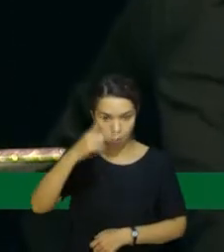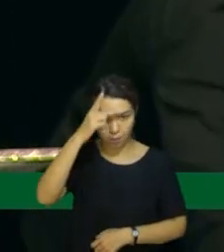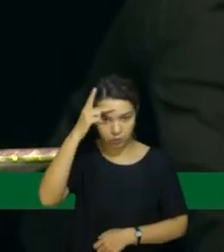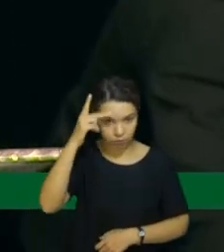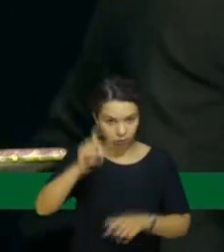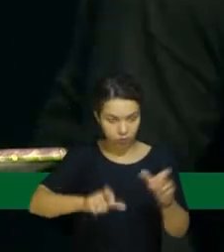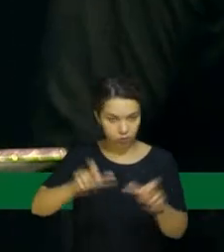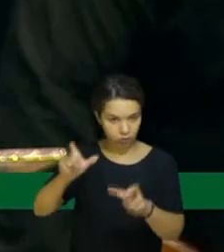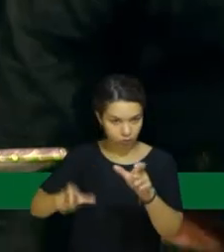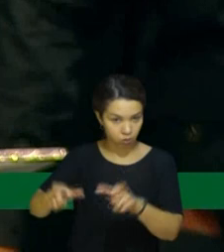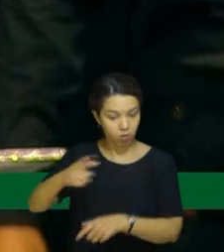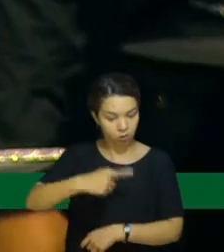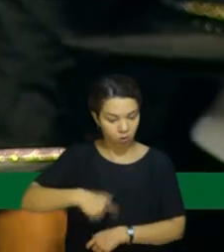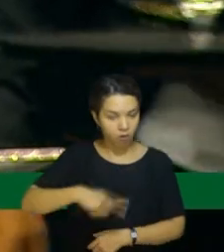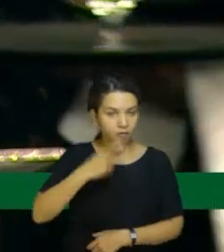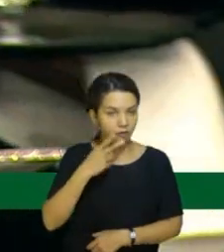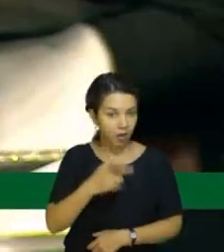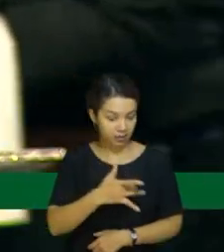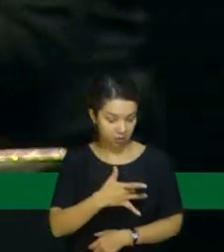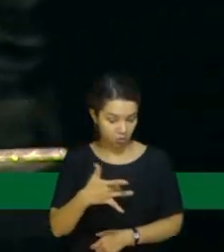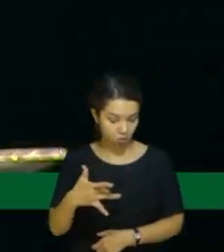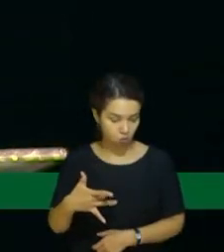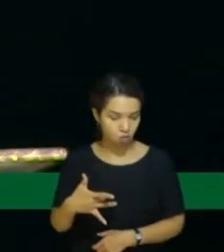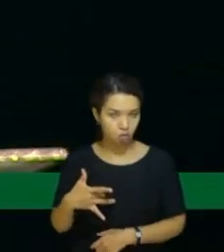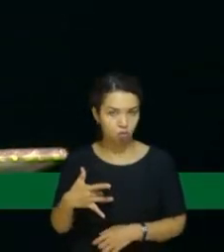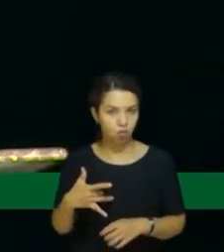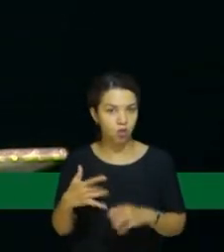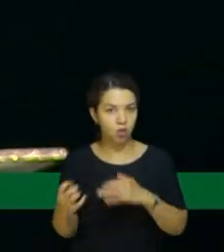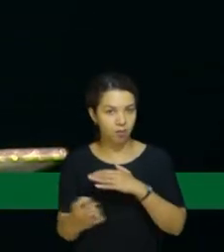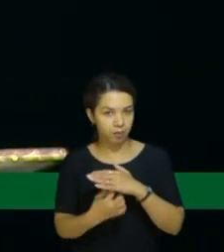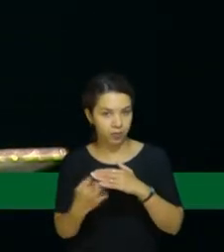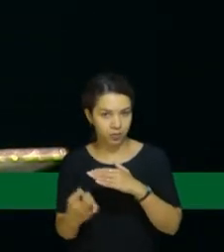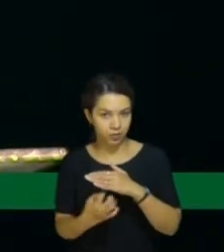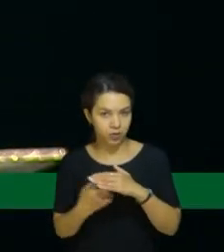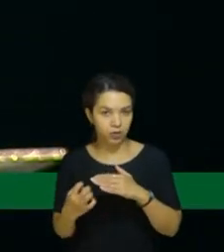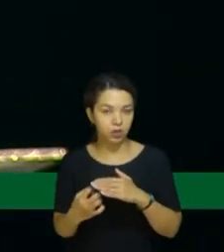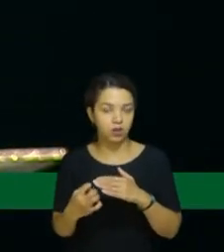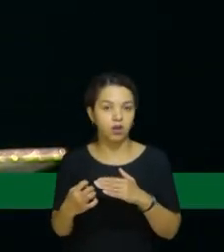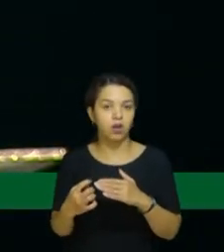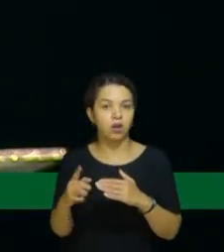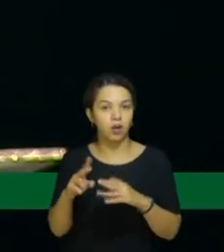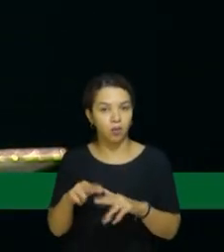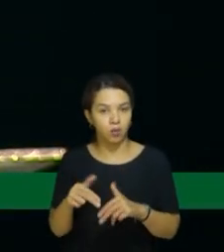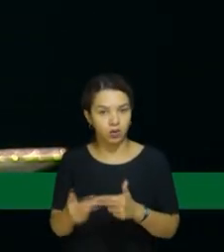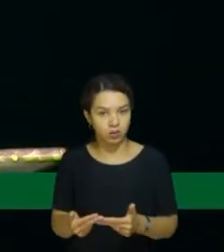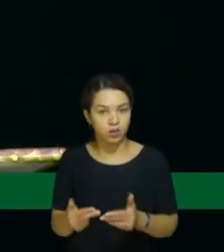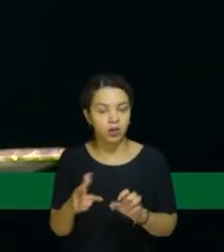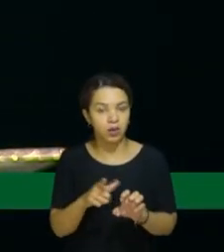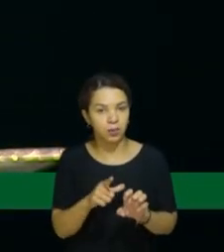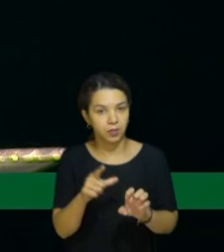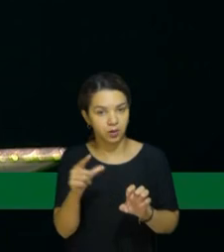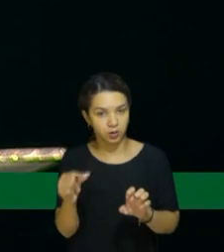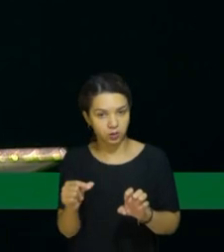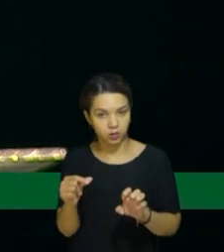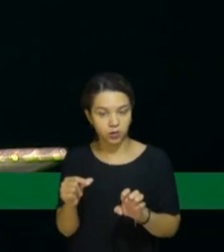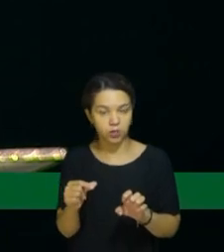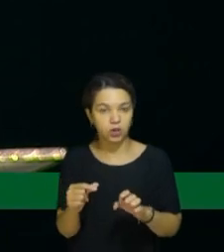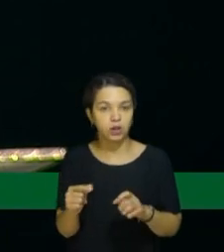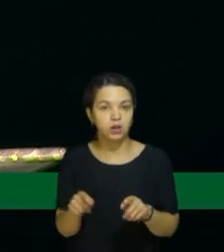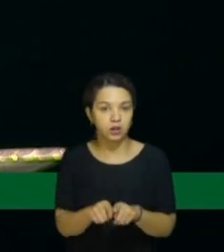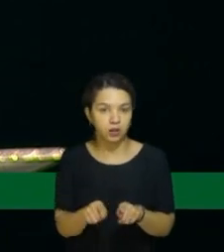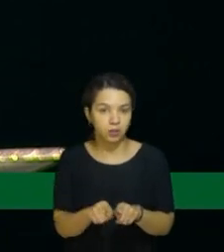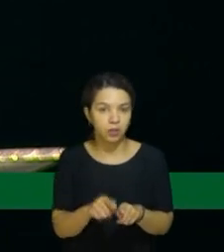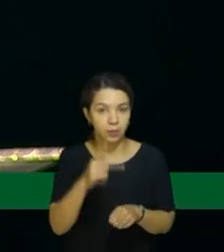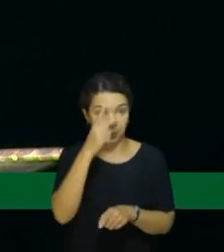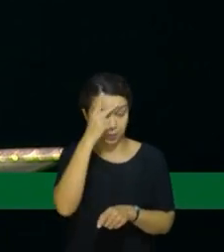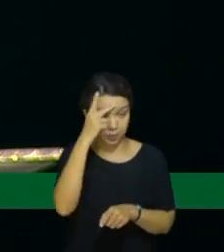veem falar um pouquinho de saúde das empresas que são a razão de ser dos empreendedores e das pessoas que nela